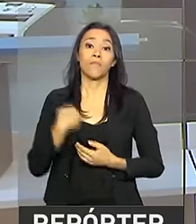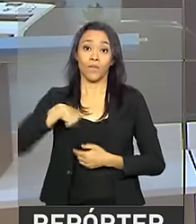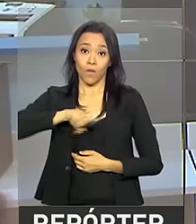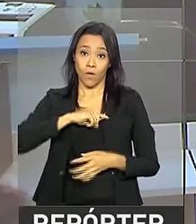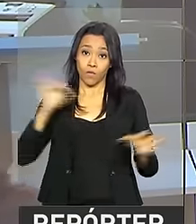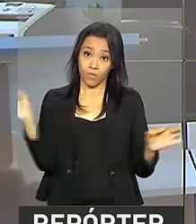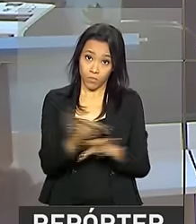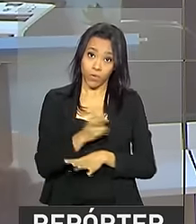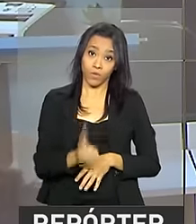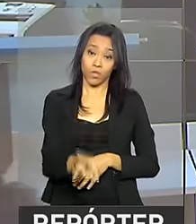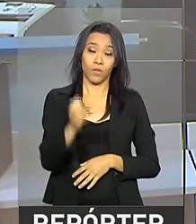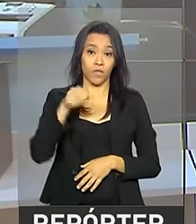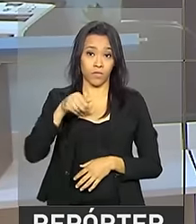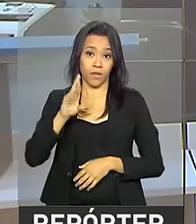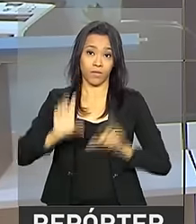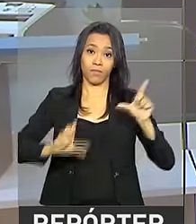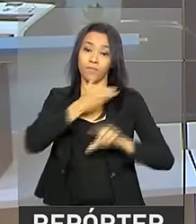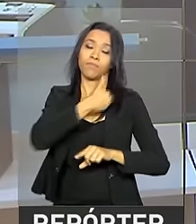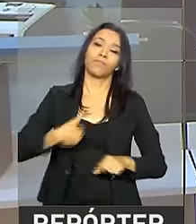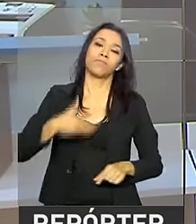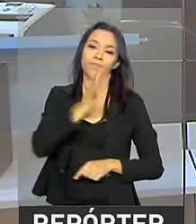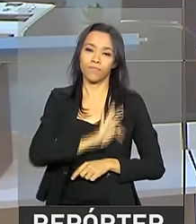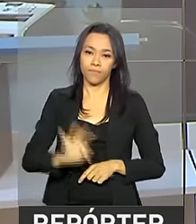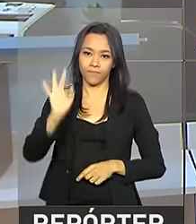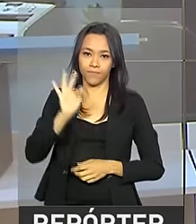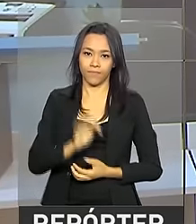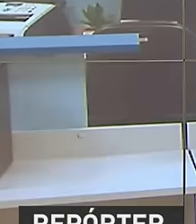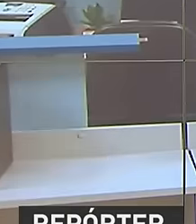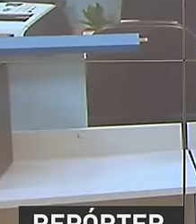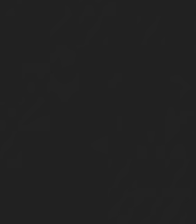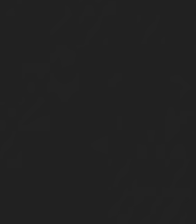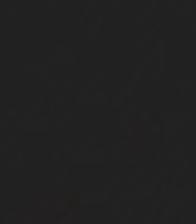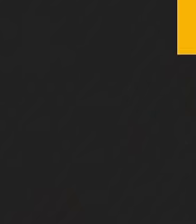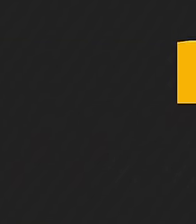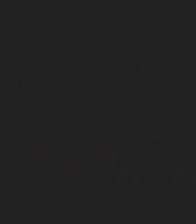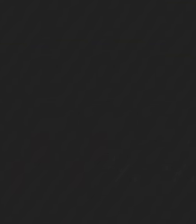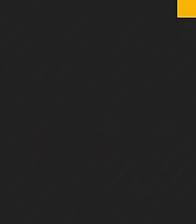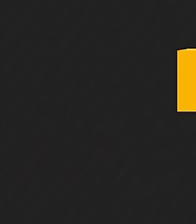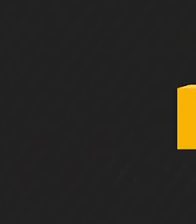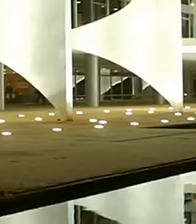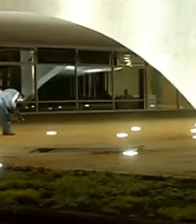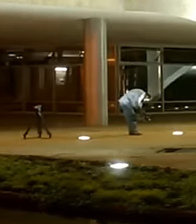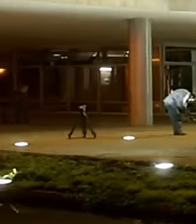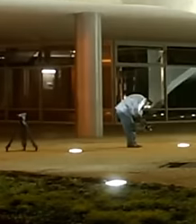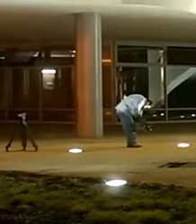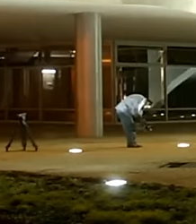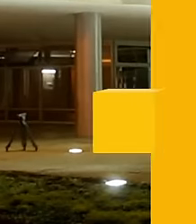por aqui. Continue com a gente na NBR, a TV do Governo Federal.